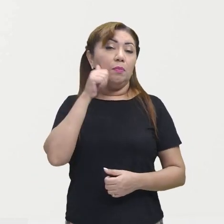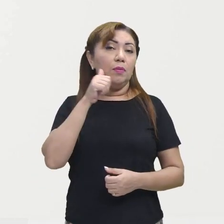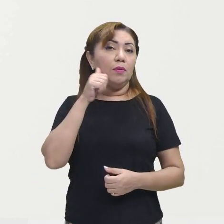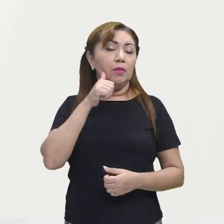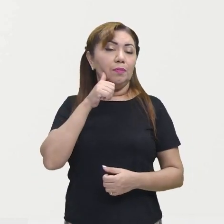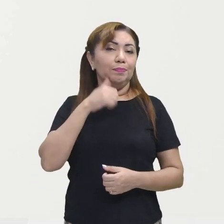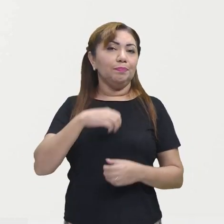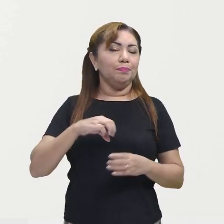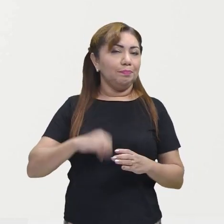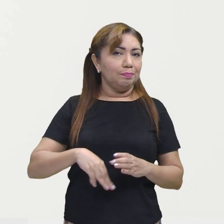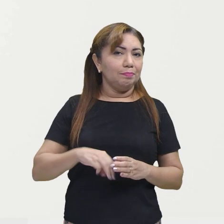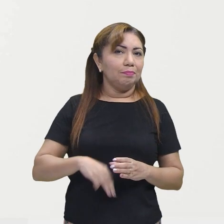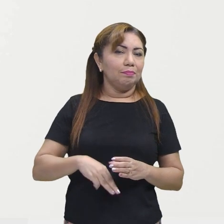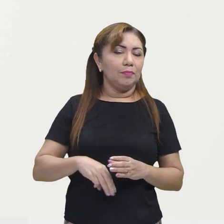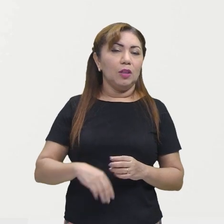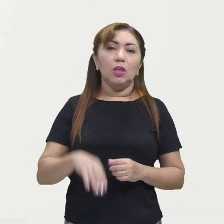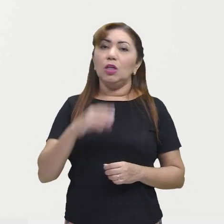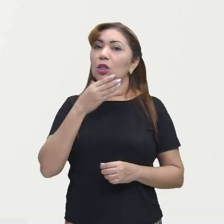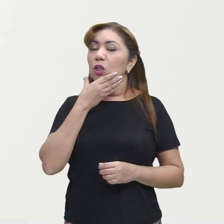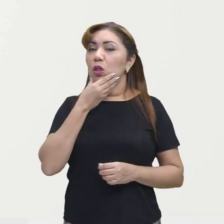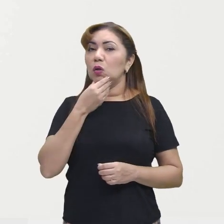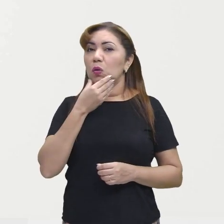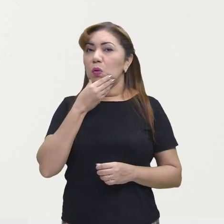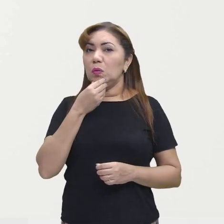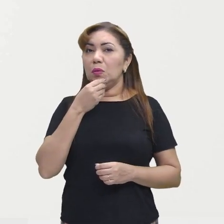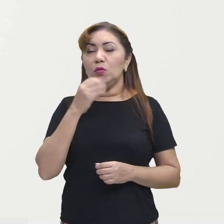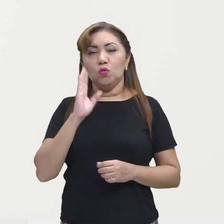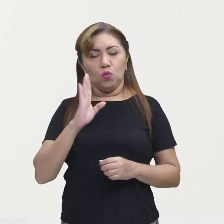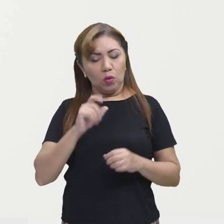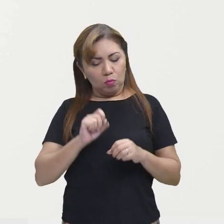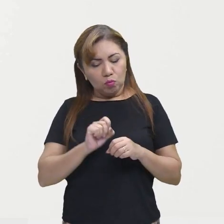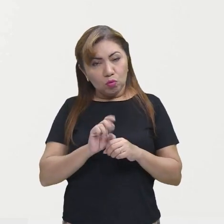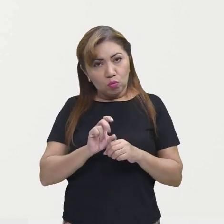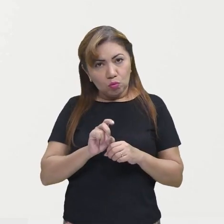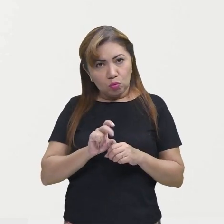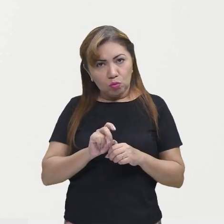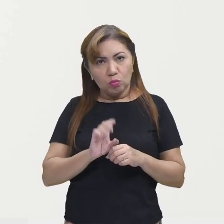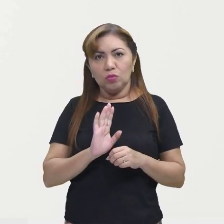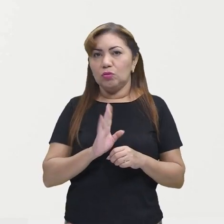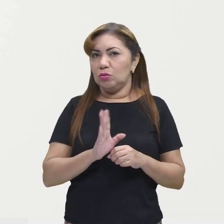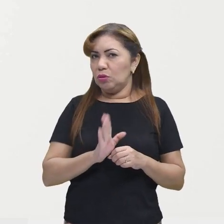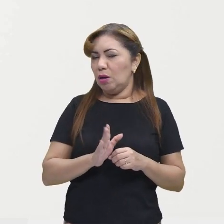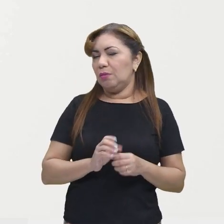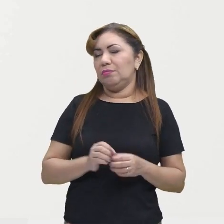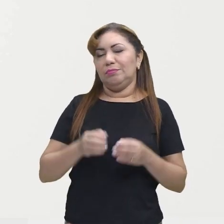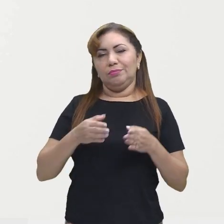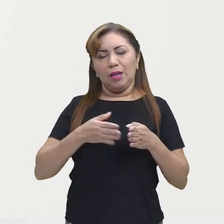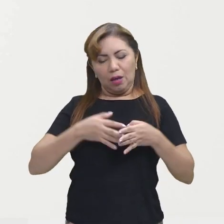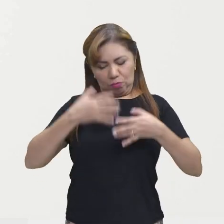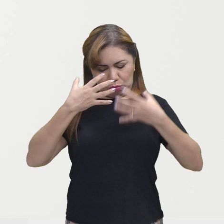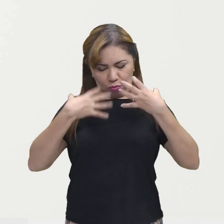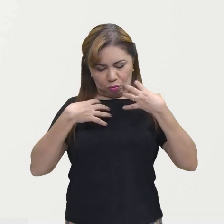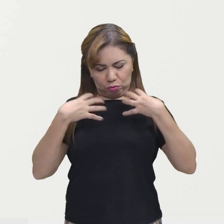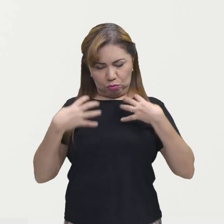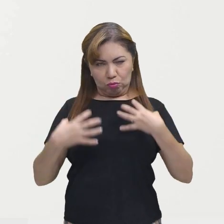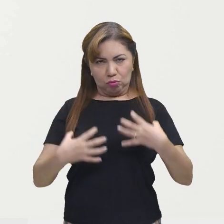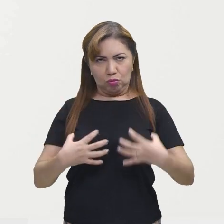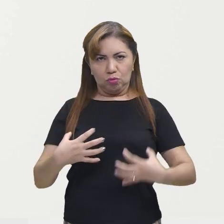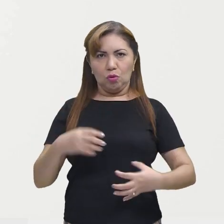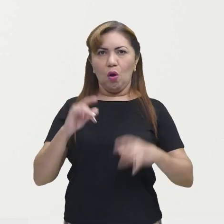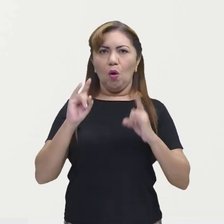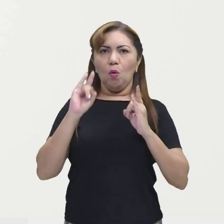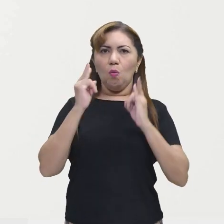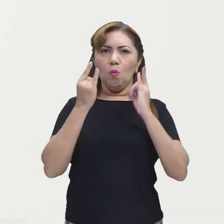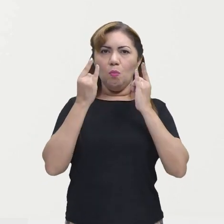transformações no corpo, e os meninos por conta da primeira ejaculação e também por conta dos hormônios que engrossam a voz, como